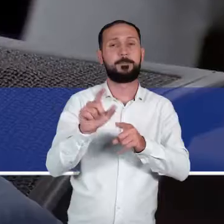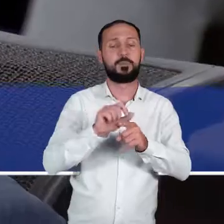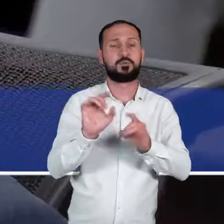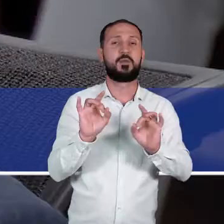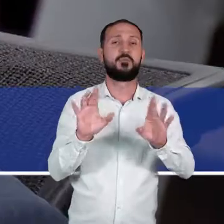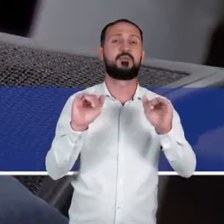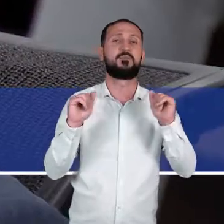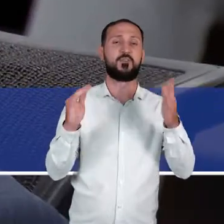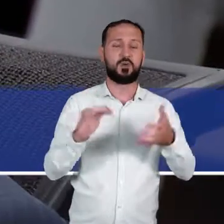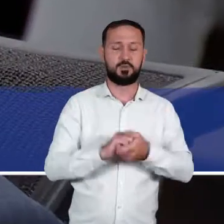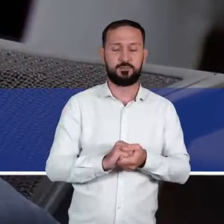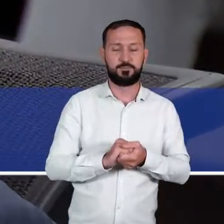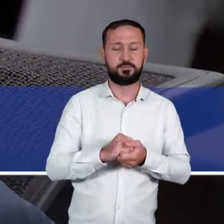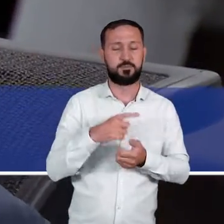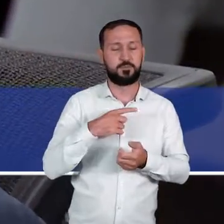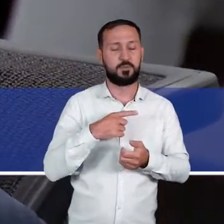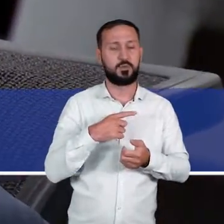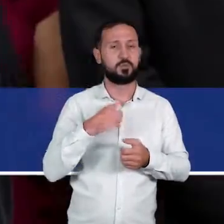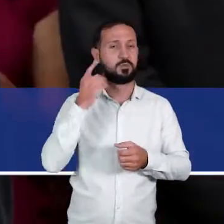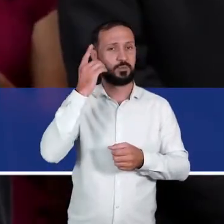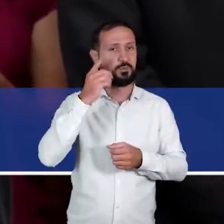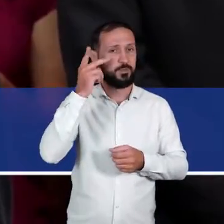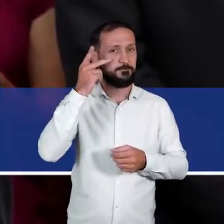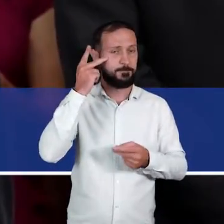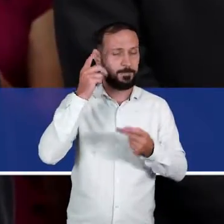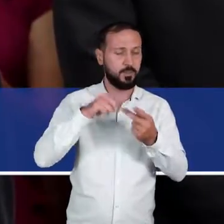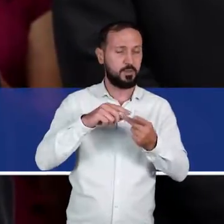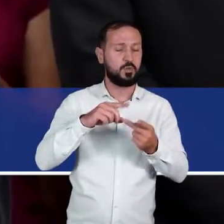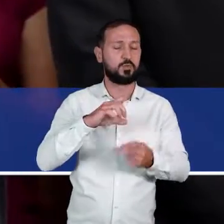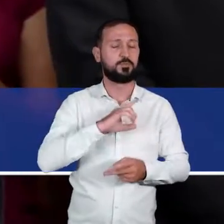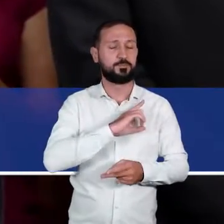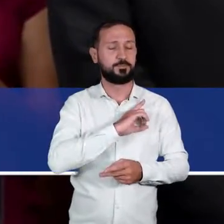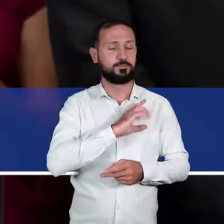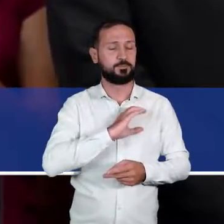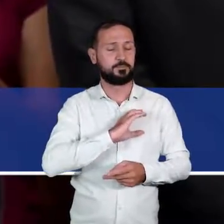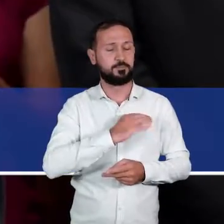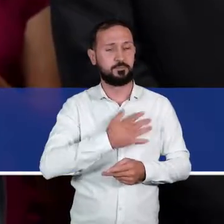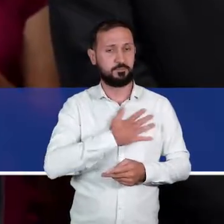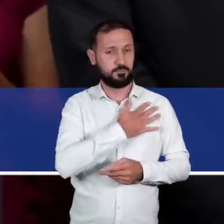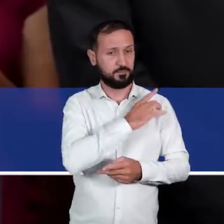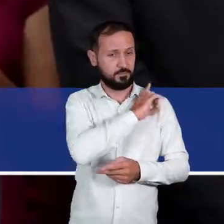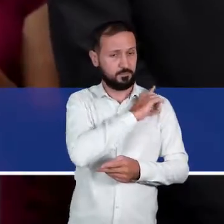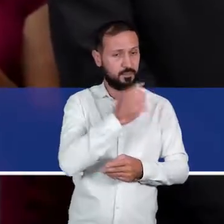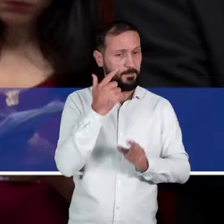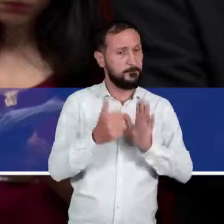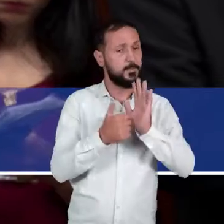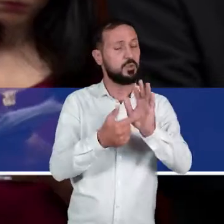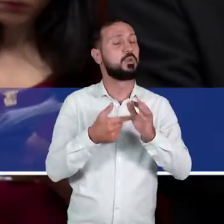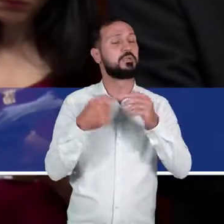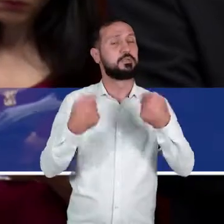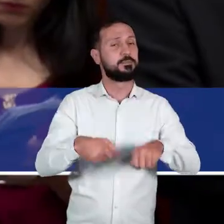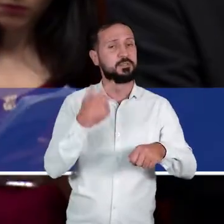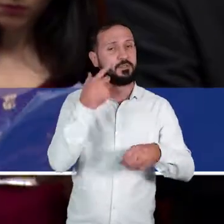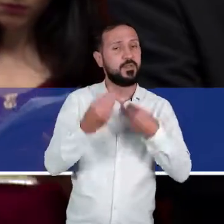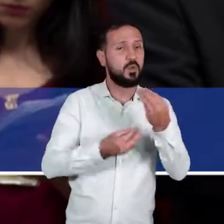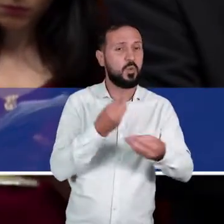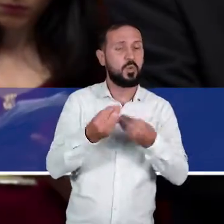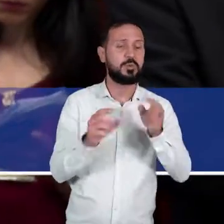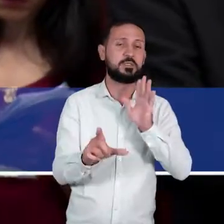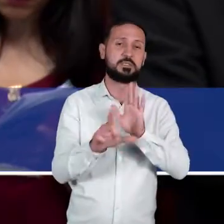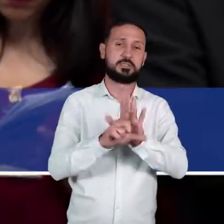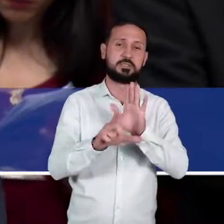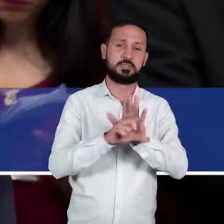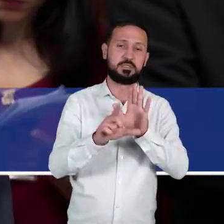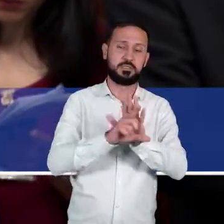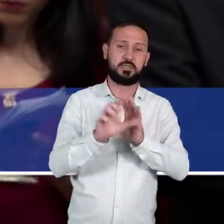exportação. Os deputados Pedro Kemp, do PT, e Coronel Davi, do PSL, também expressaram a necessidade de se rever a aplicação da Lei